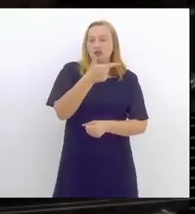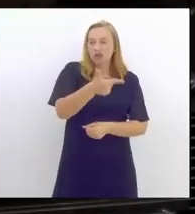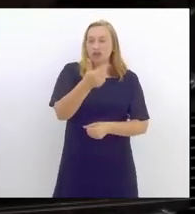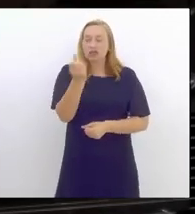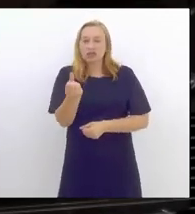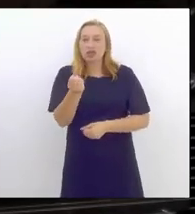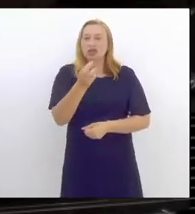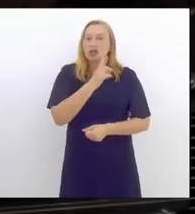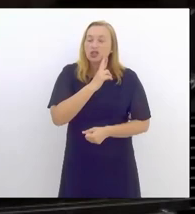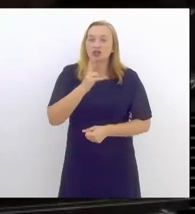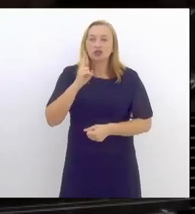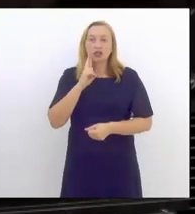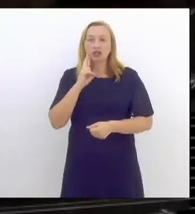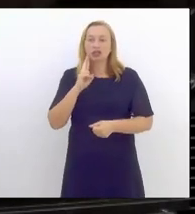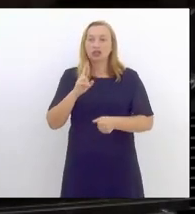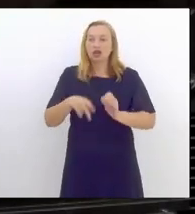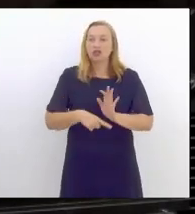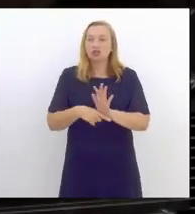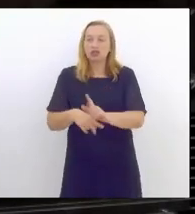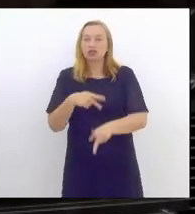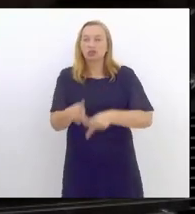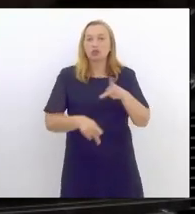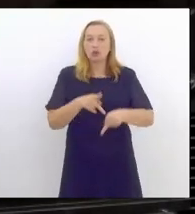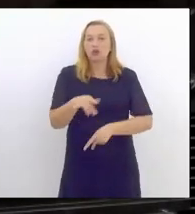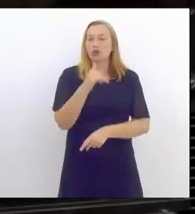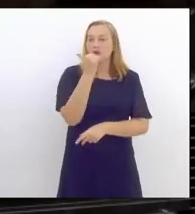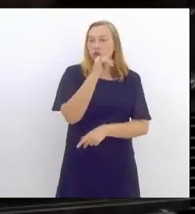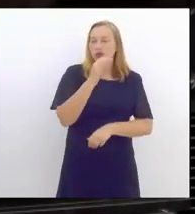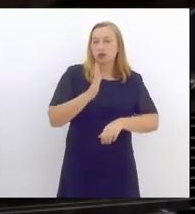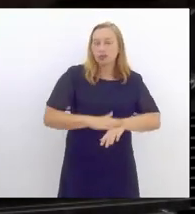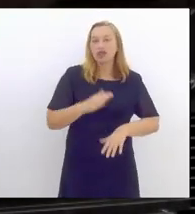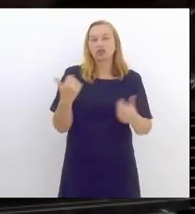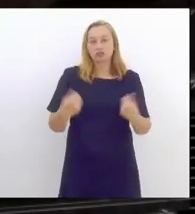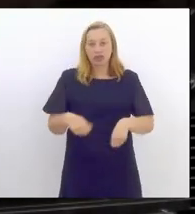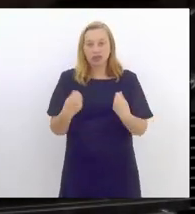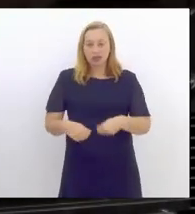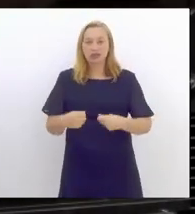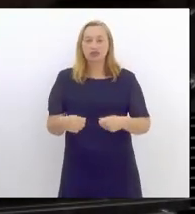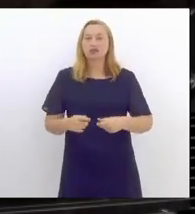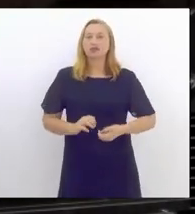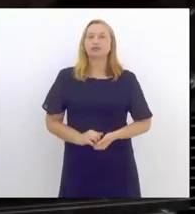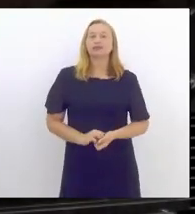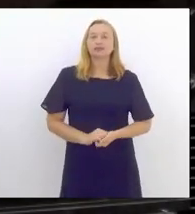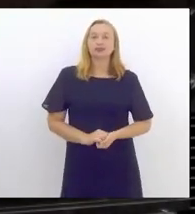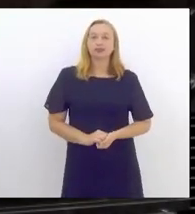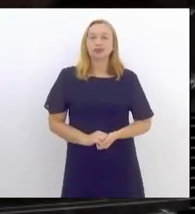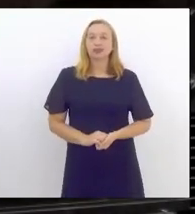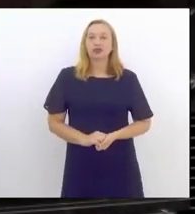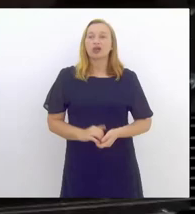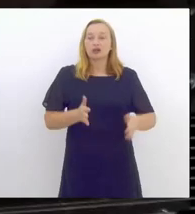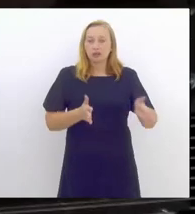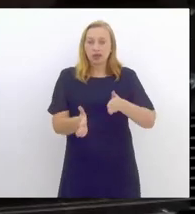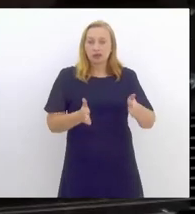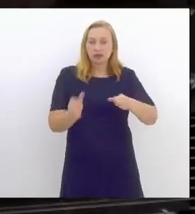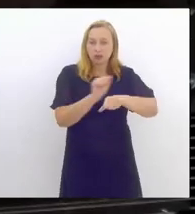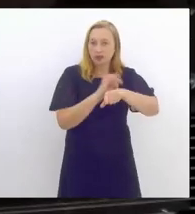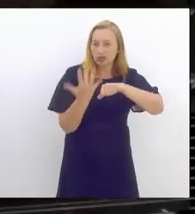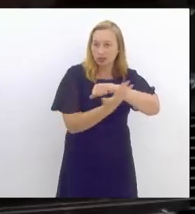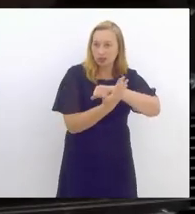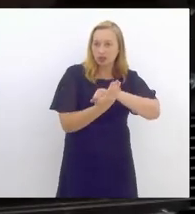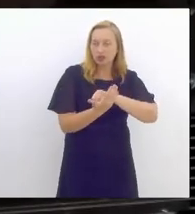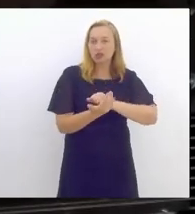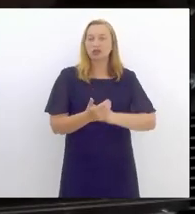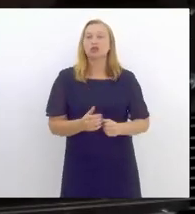operação atendendo a população fluminense que mais precisa, Índia. Durante a pandemia, junto a